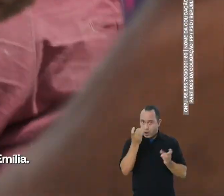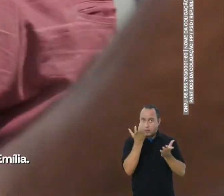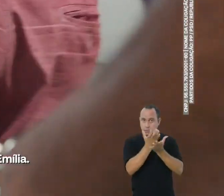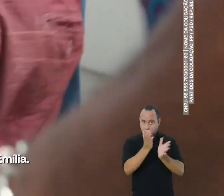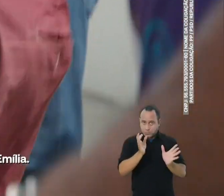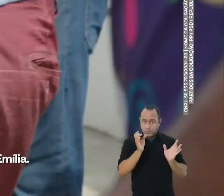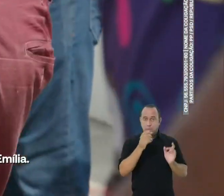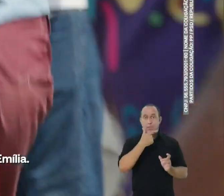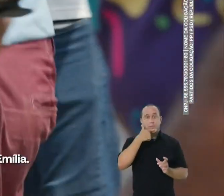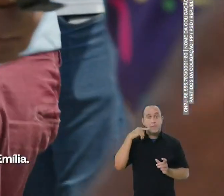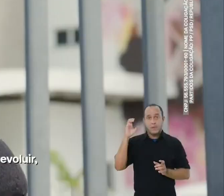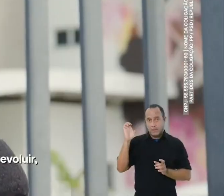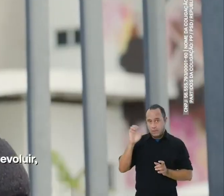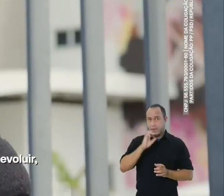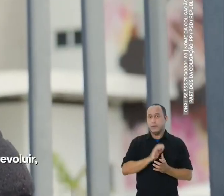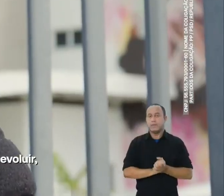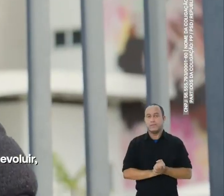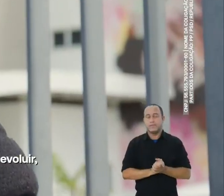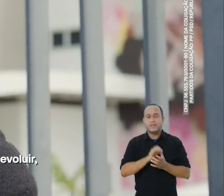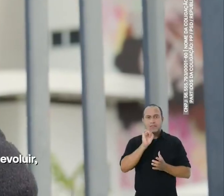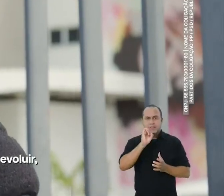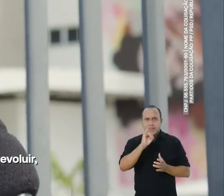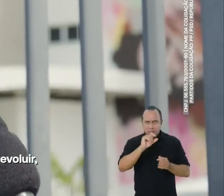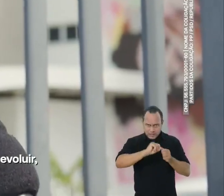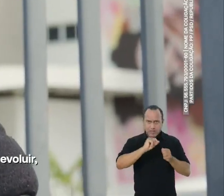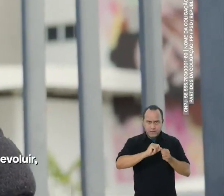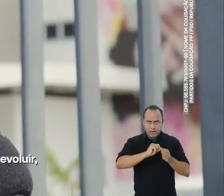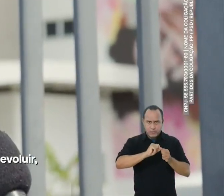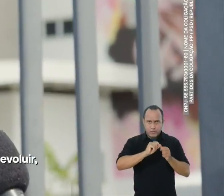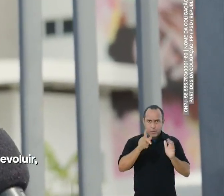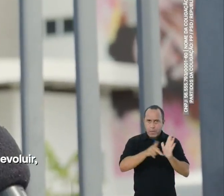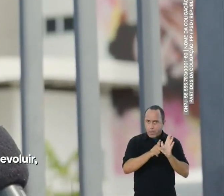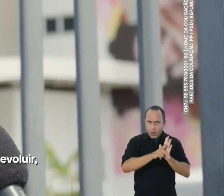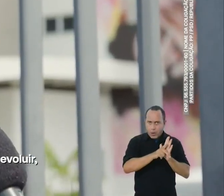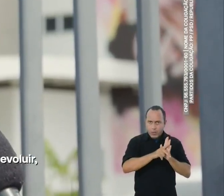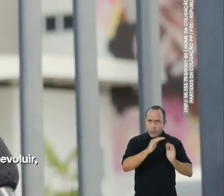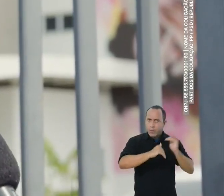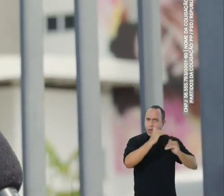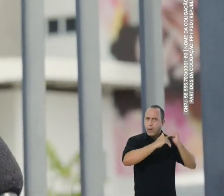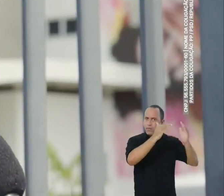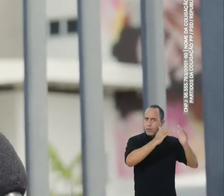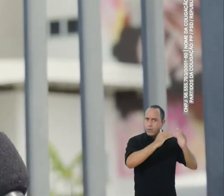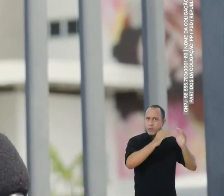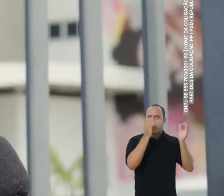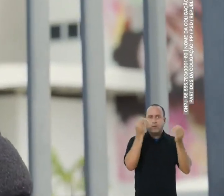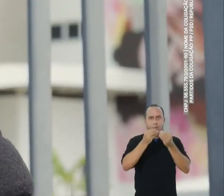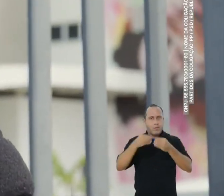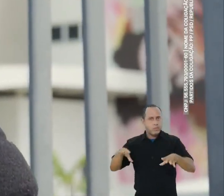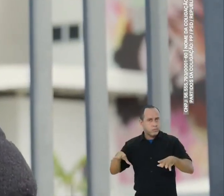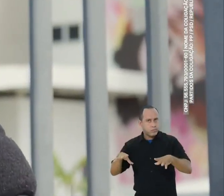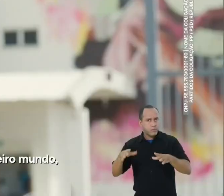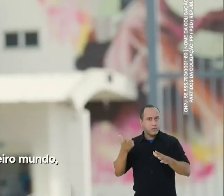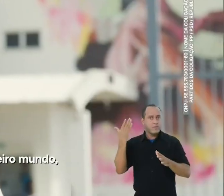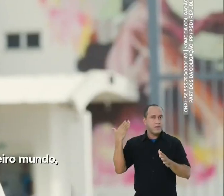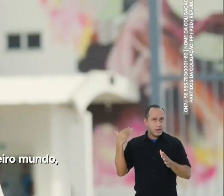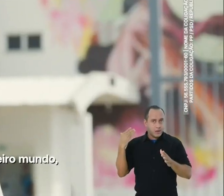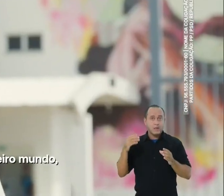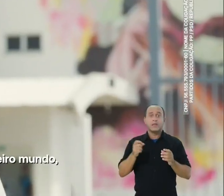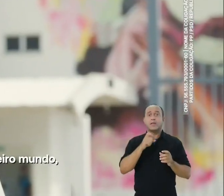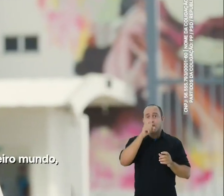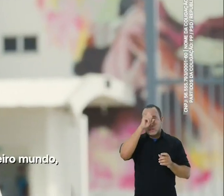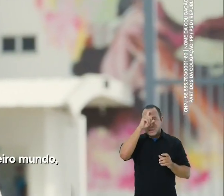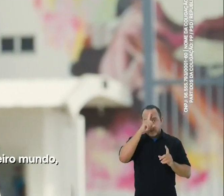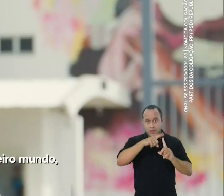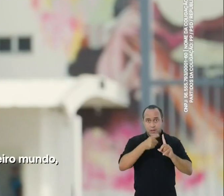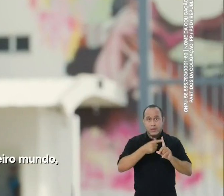destruição pela candidata Emília. Se já está feito, já é uma maternidade, é para evoluir, não para desfazer o que já está feito. Essa maternidade